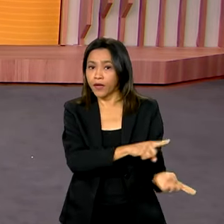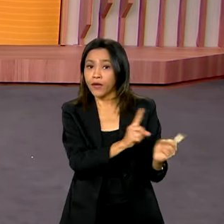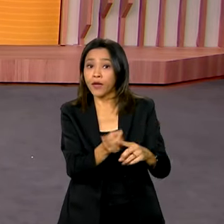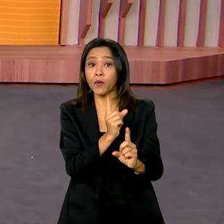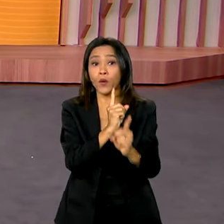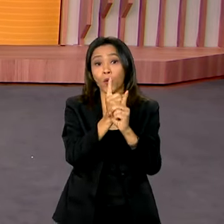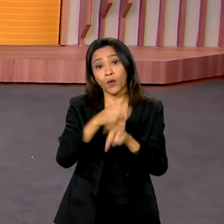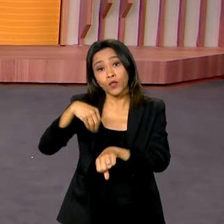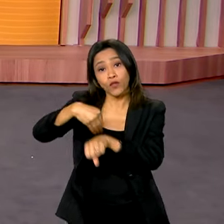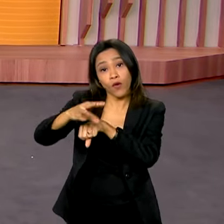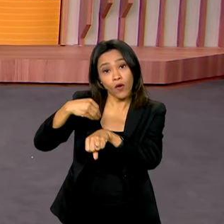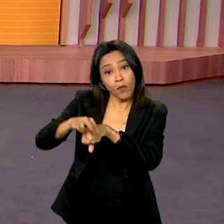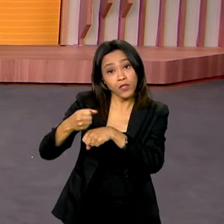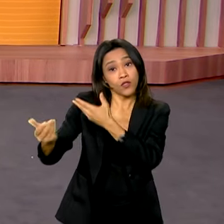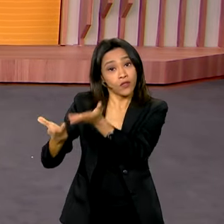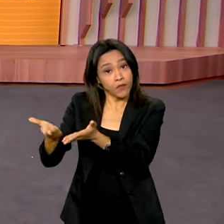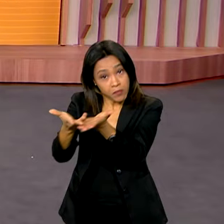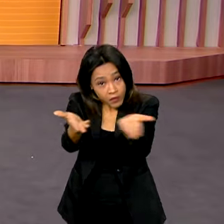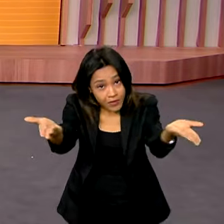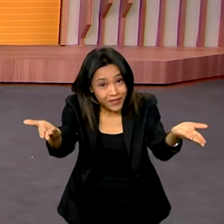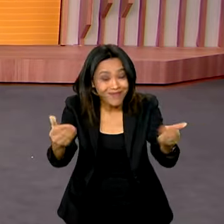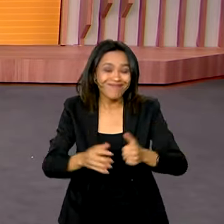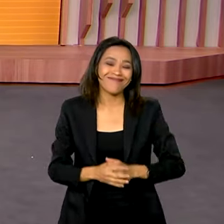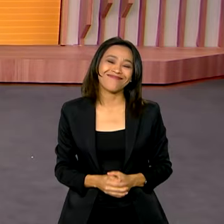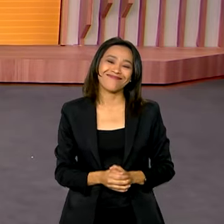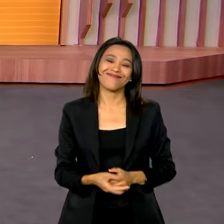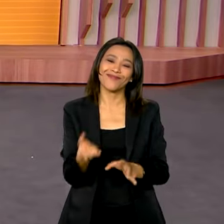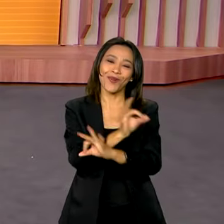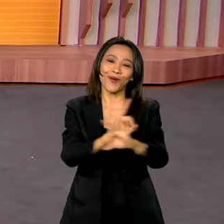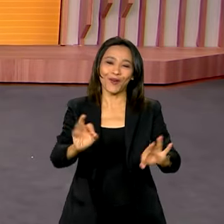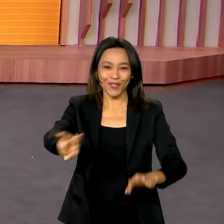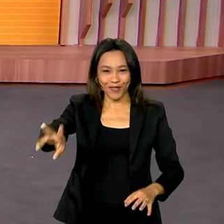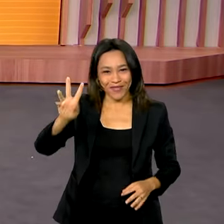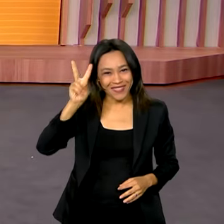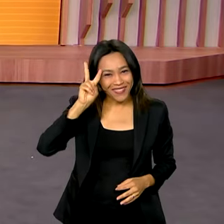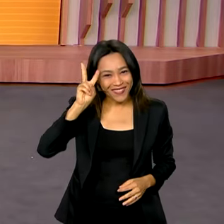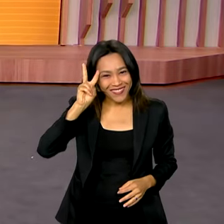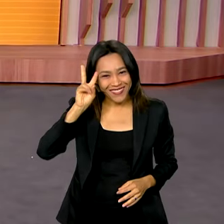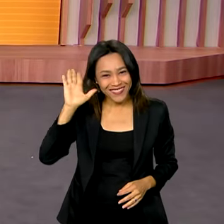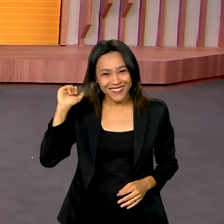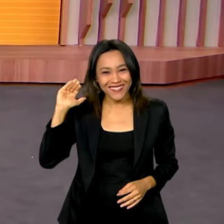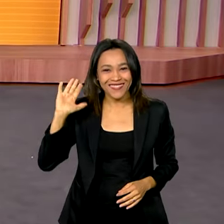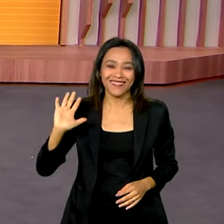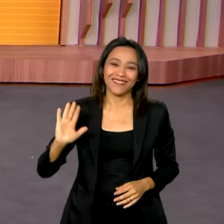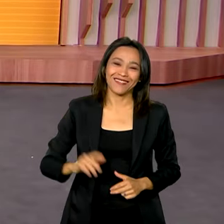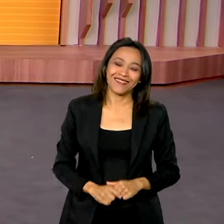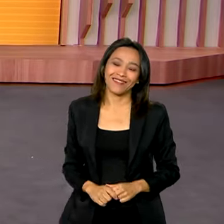vivo, dicas e serviços para você, cidadão. Uma ótima segunda-feira para você. Tchau!